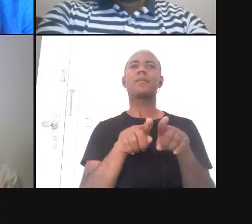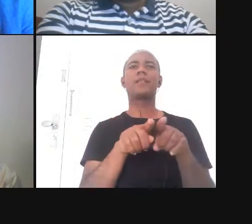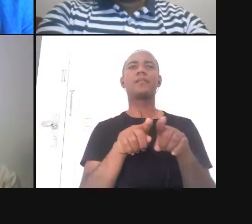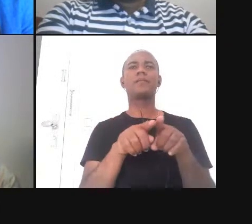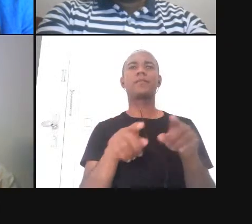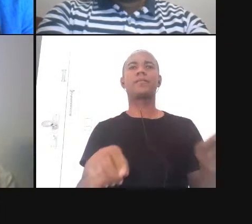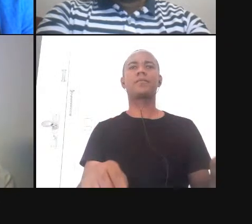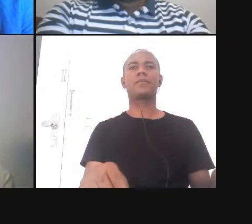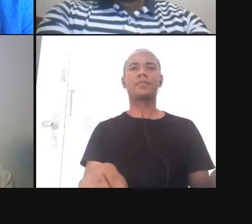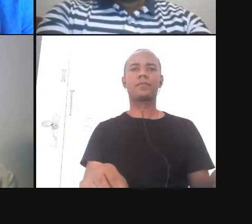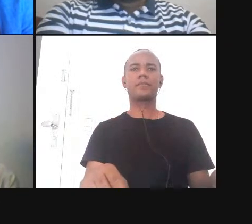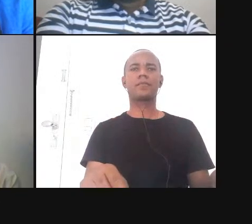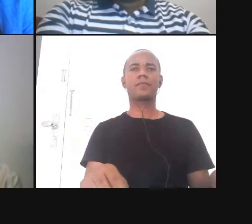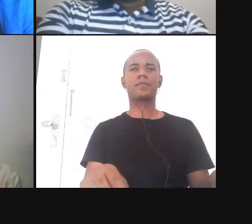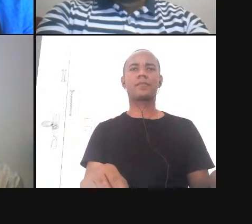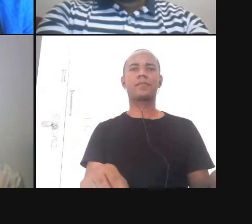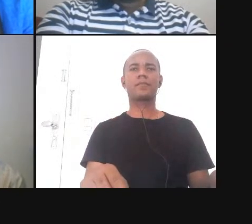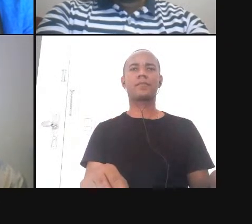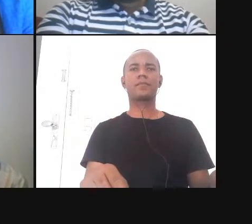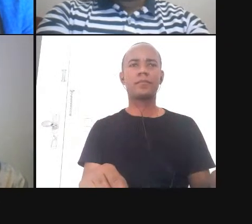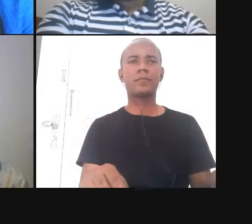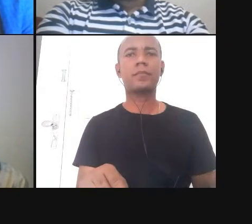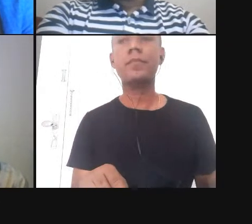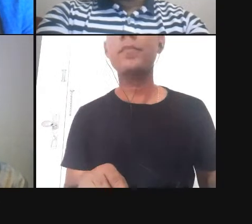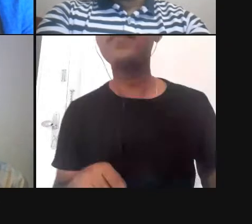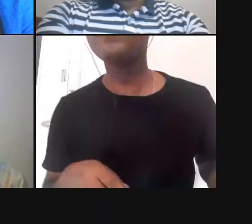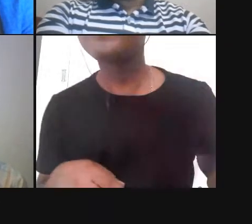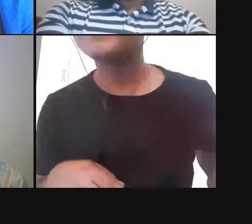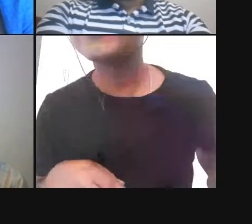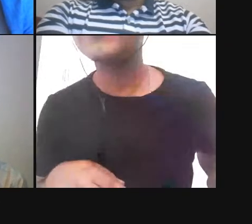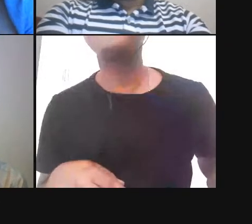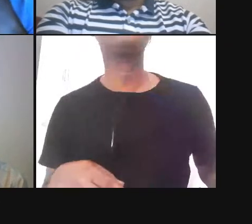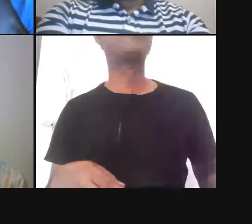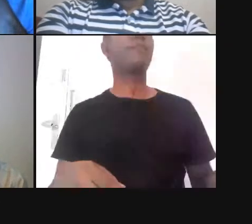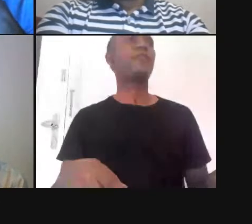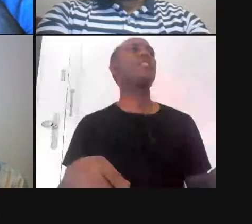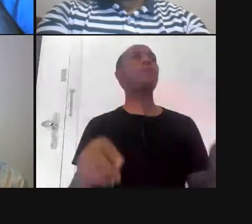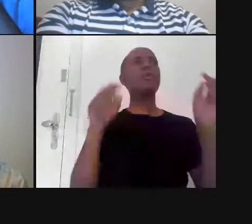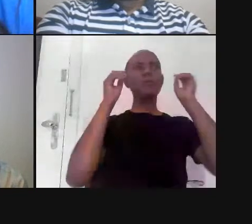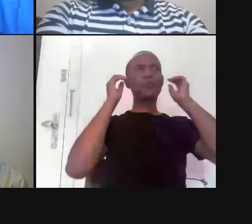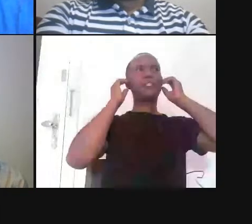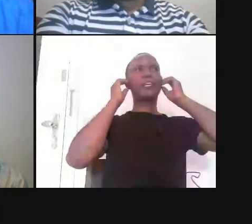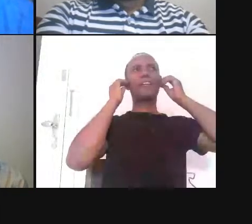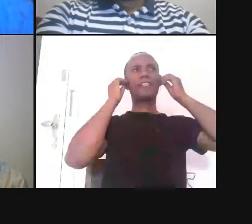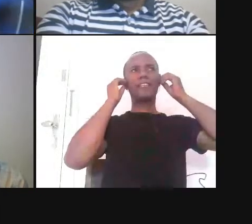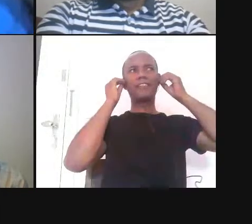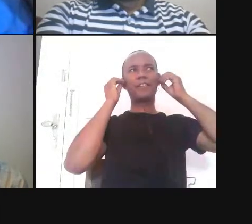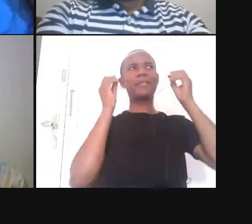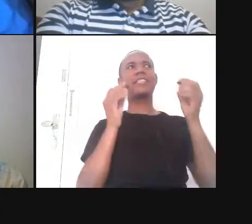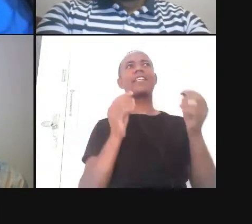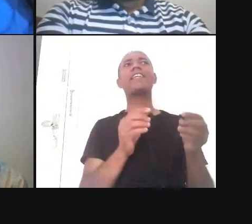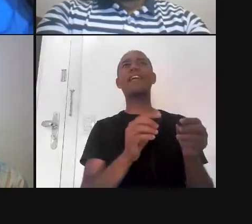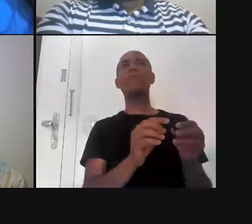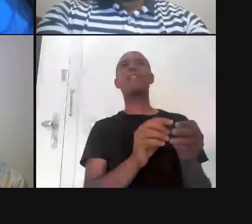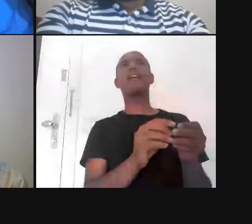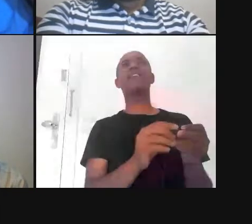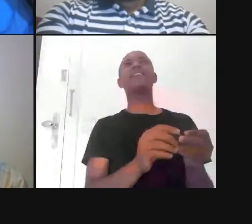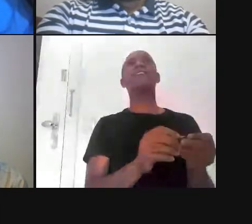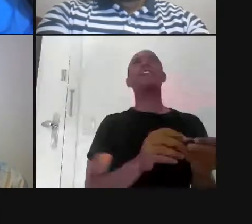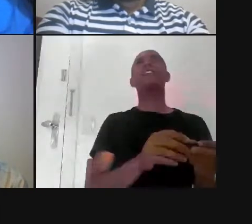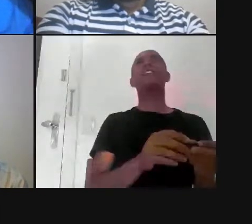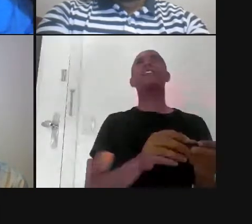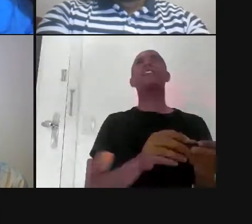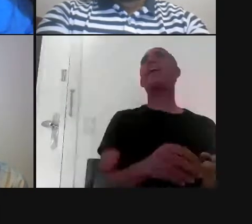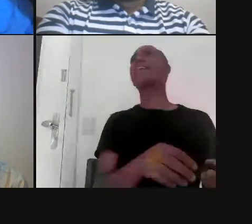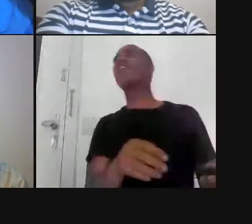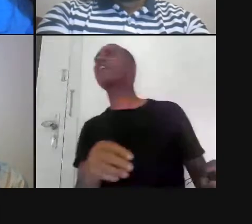que se faz da literatura, por exemplo, com os prémios literários, essas coisas todas. Ora, quando nós olhamos para a literatura